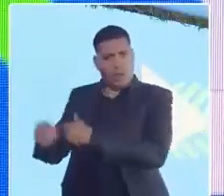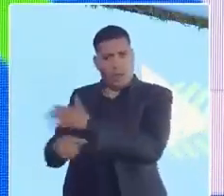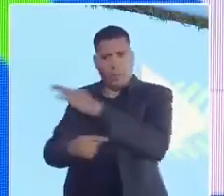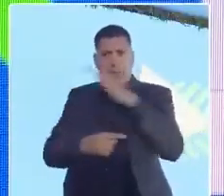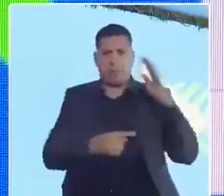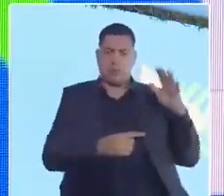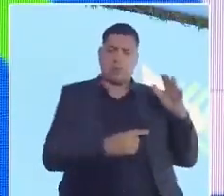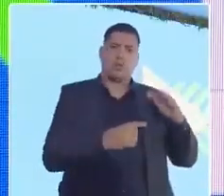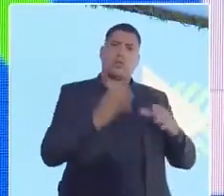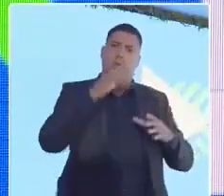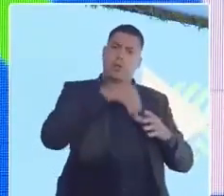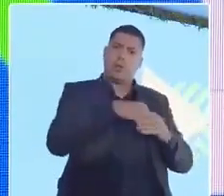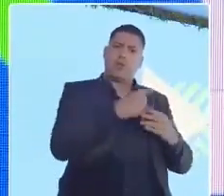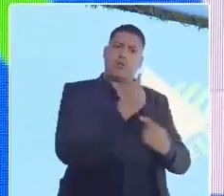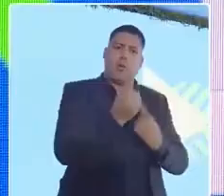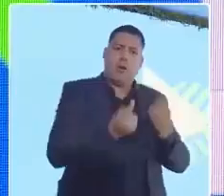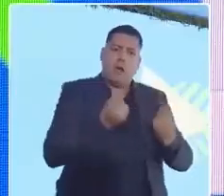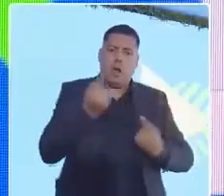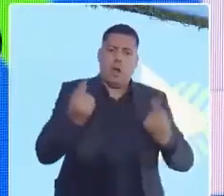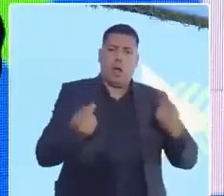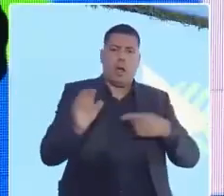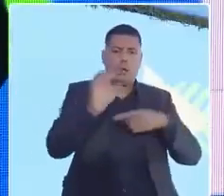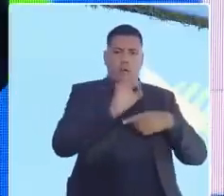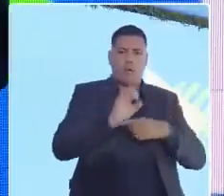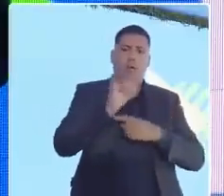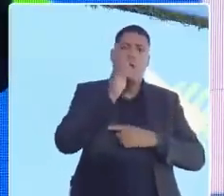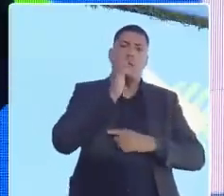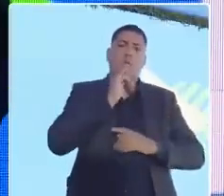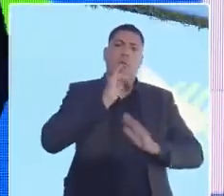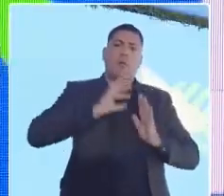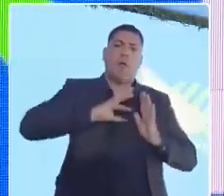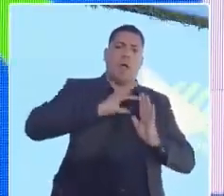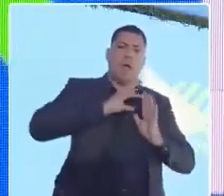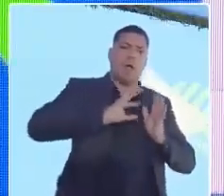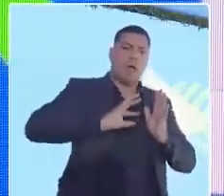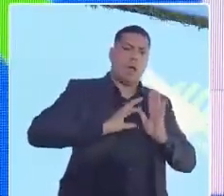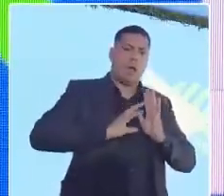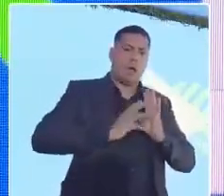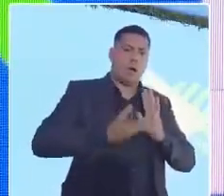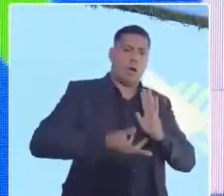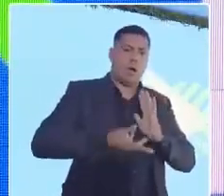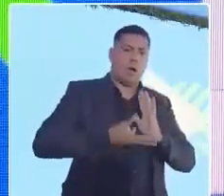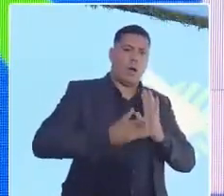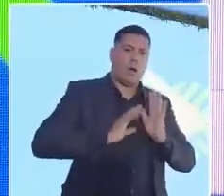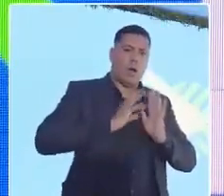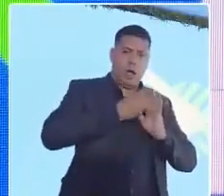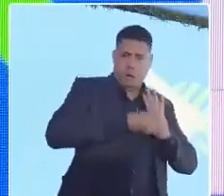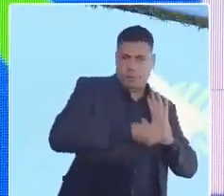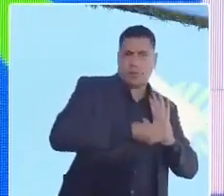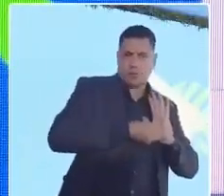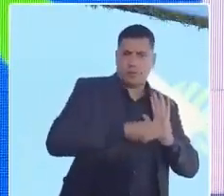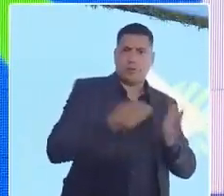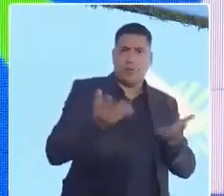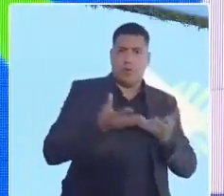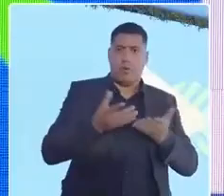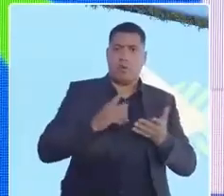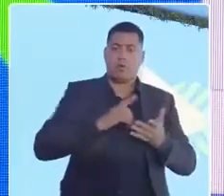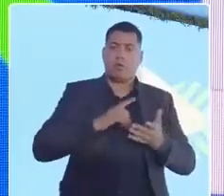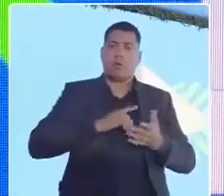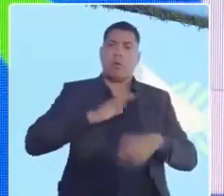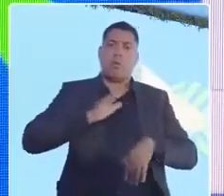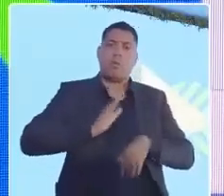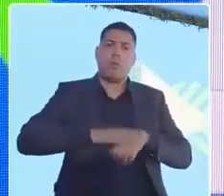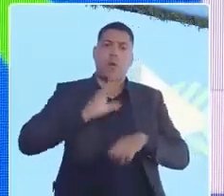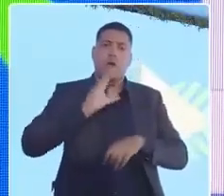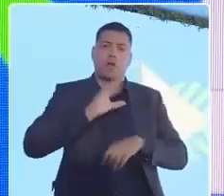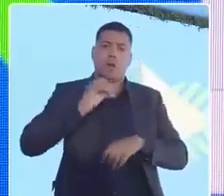já estamos fazendo isso por exemplo na floresta amazônica ela absorve hoje um quarto de todo CO2 absorvido